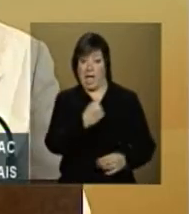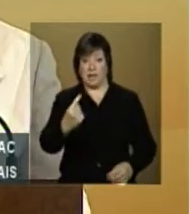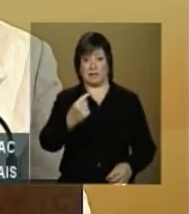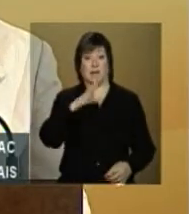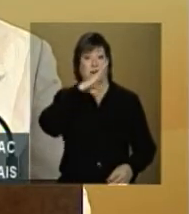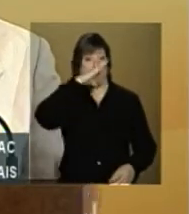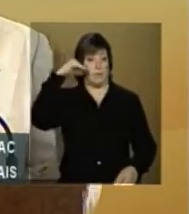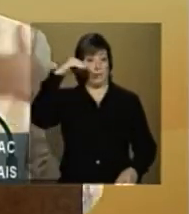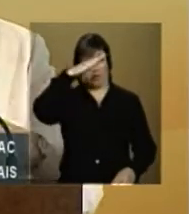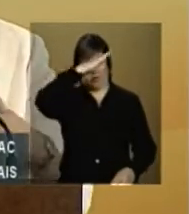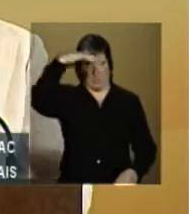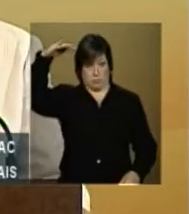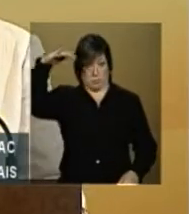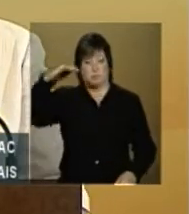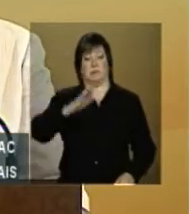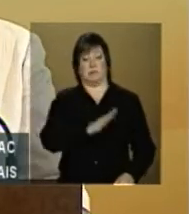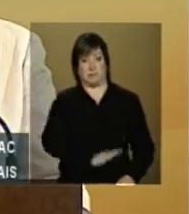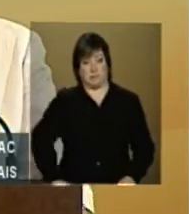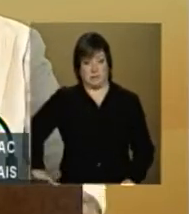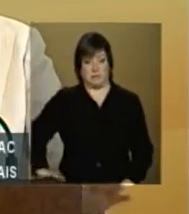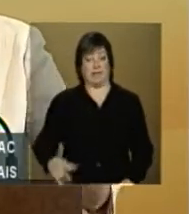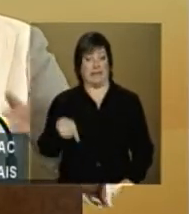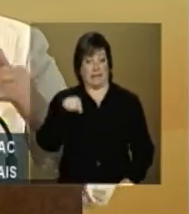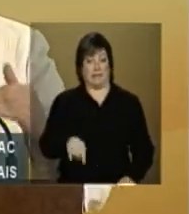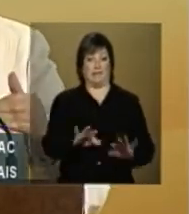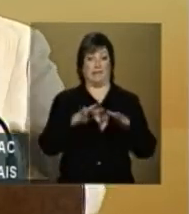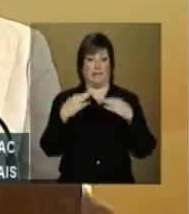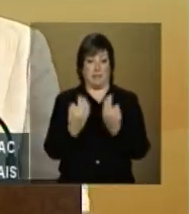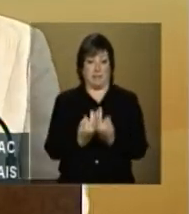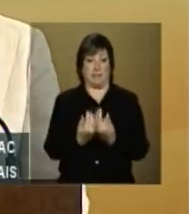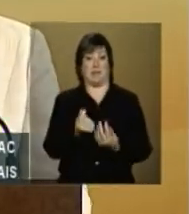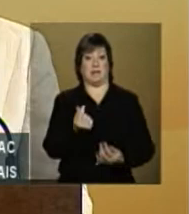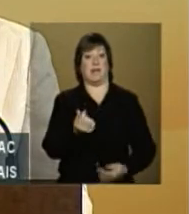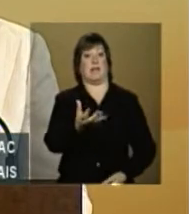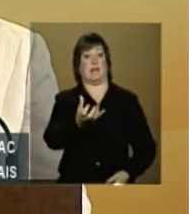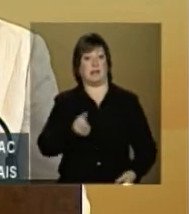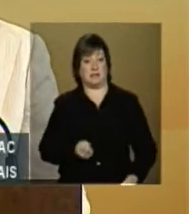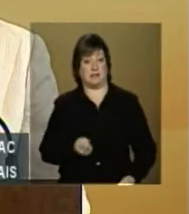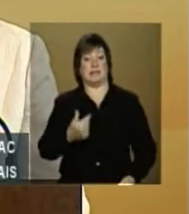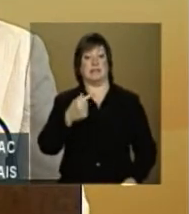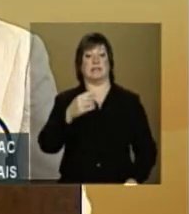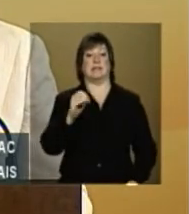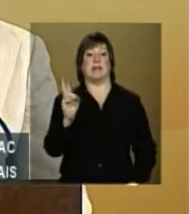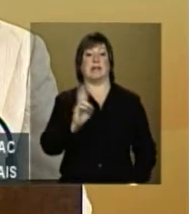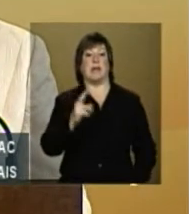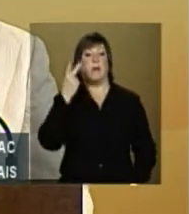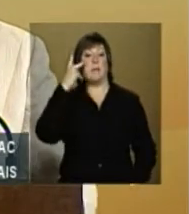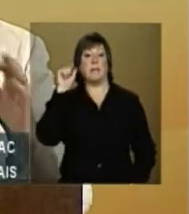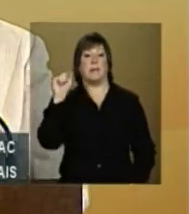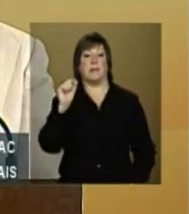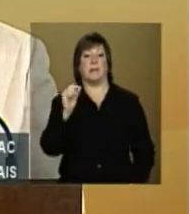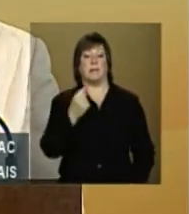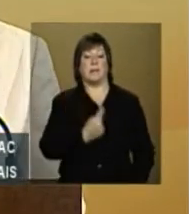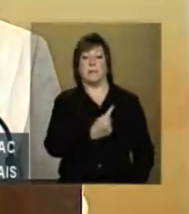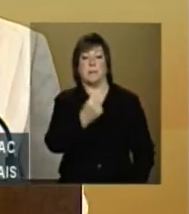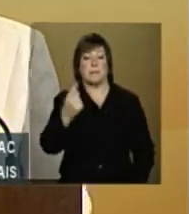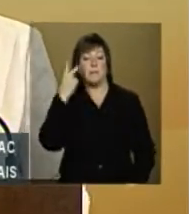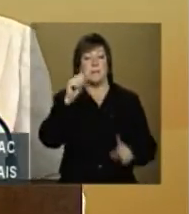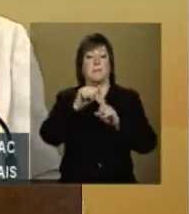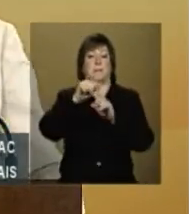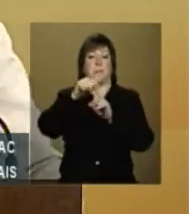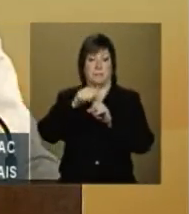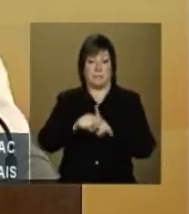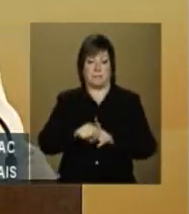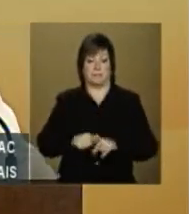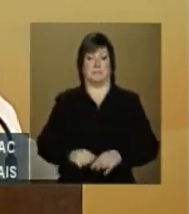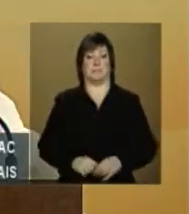criança dessa família uma renda de R$ 70,00 mínima mês.